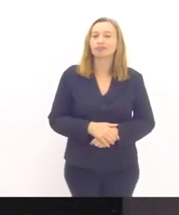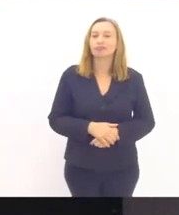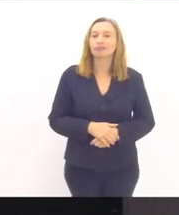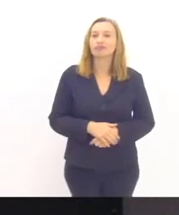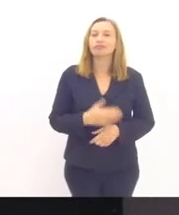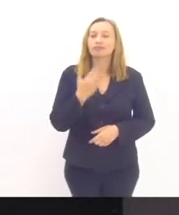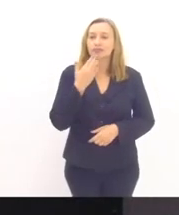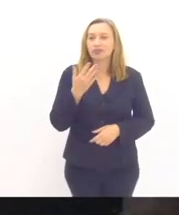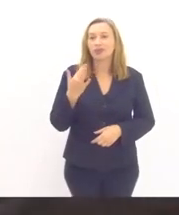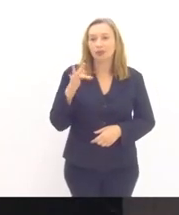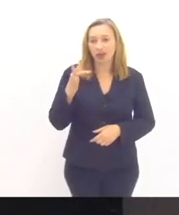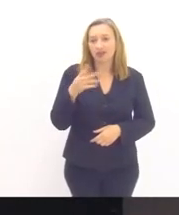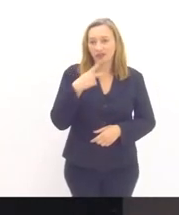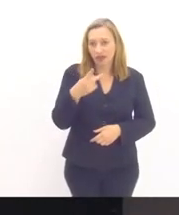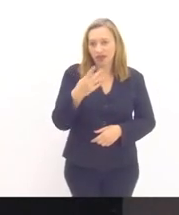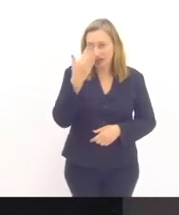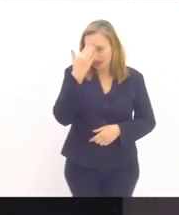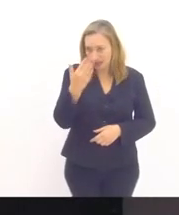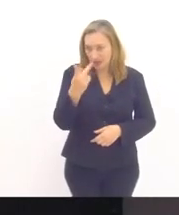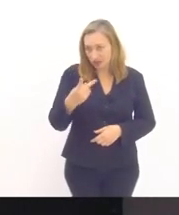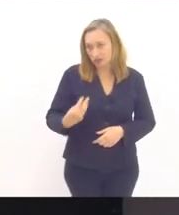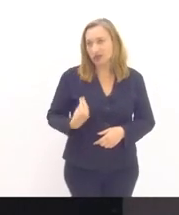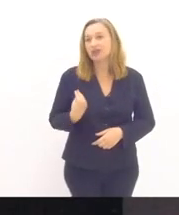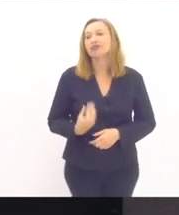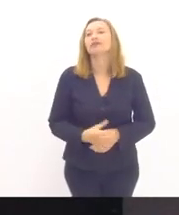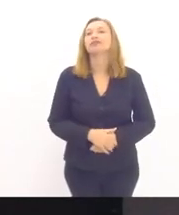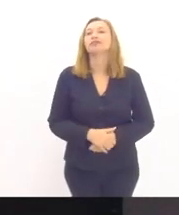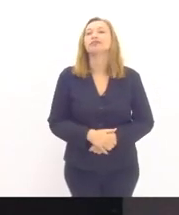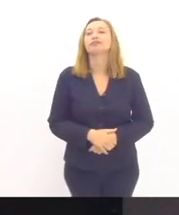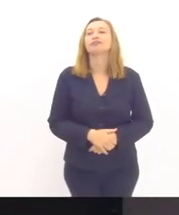Peço brevidade aí e agradeço a sua presença.